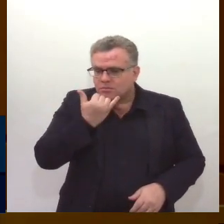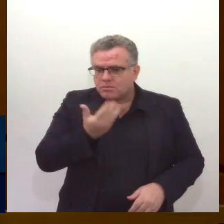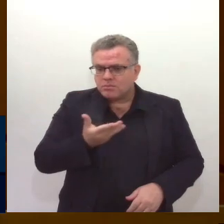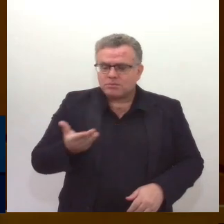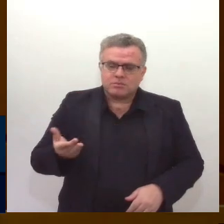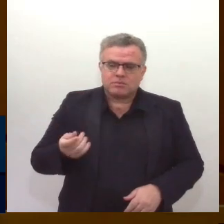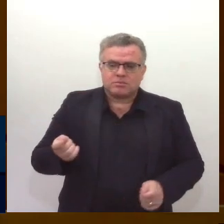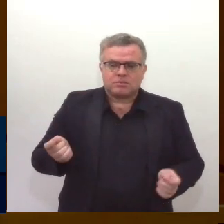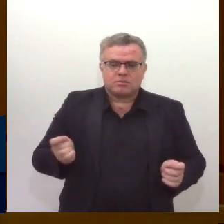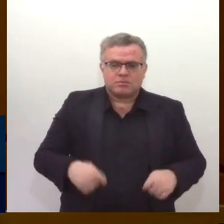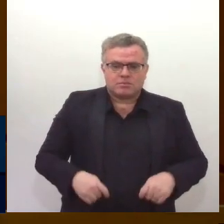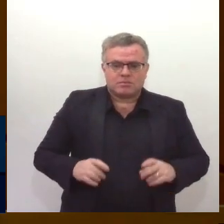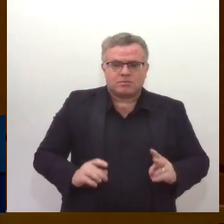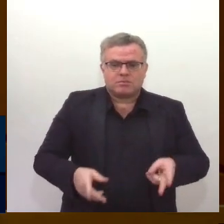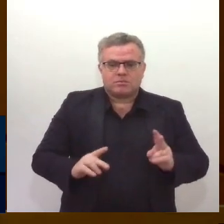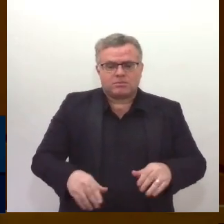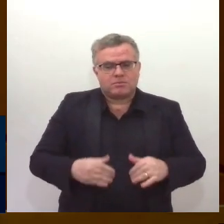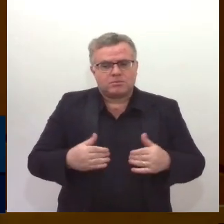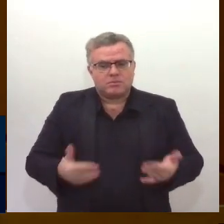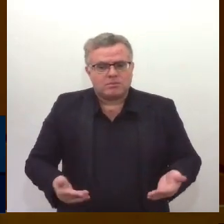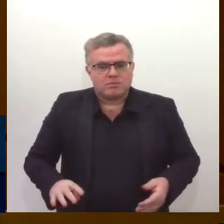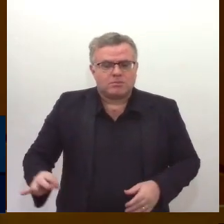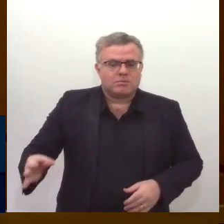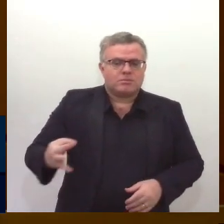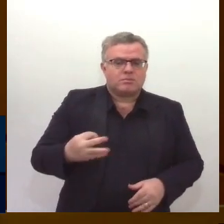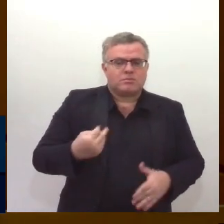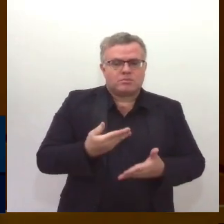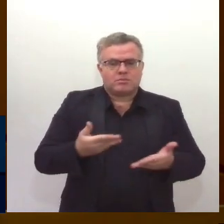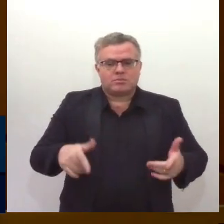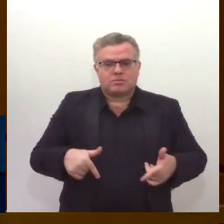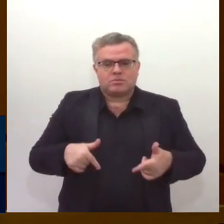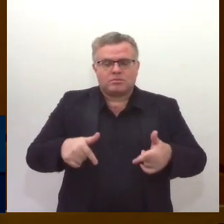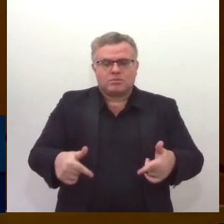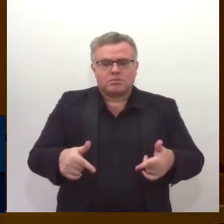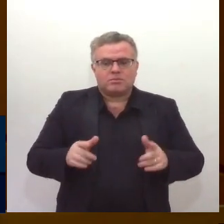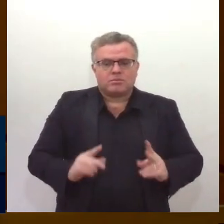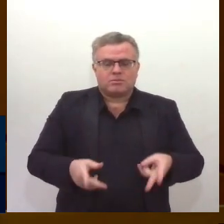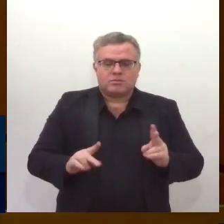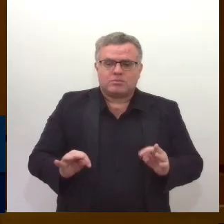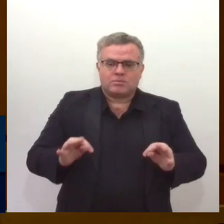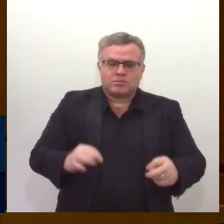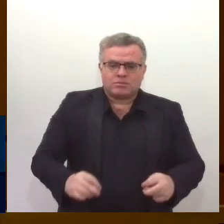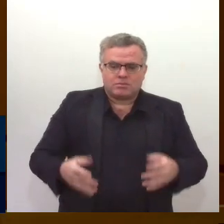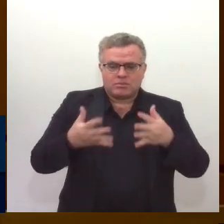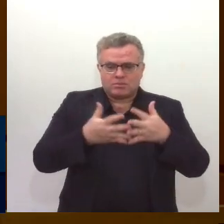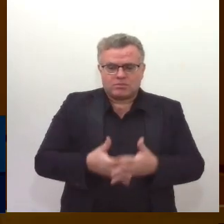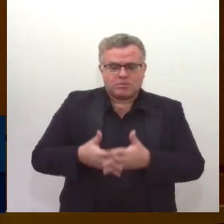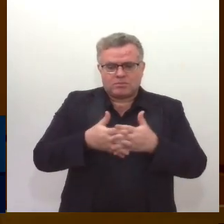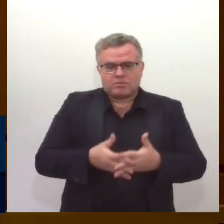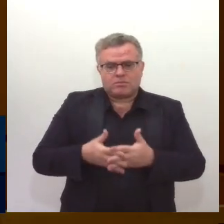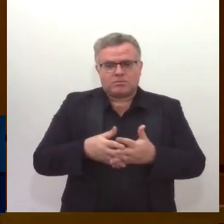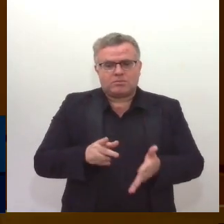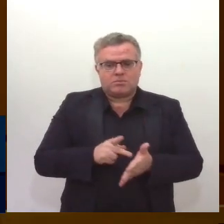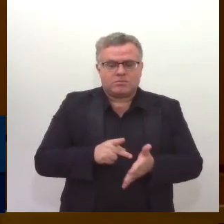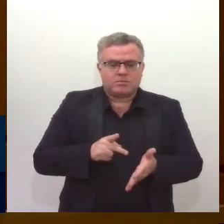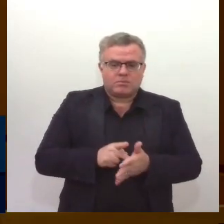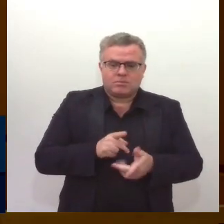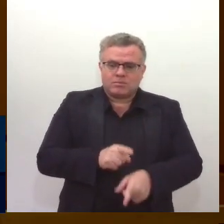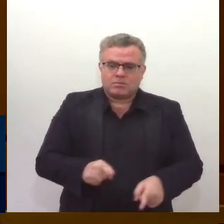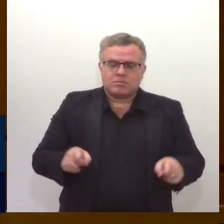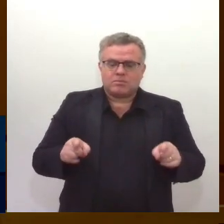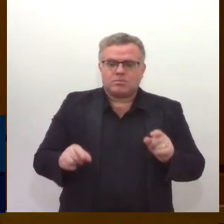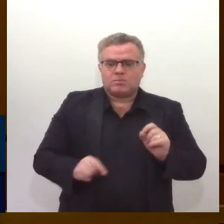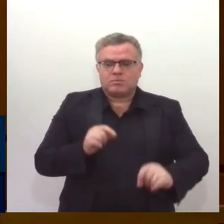pasme deputados que vem defender Estados Unidos, uma pessoa que representa a ameaça à